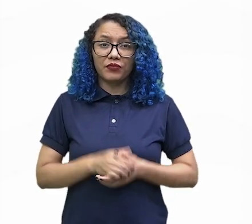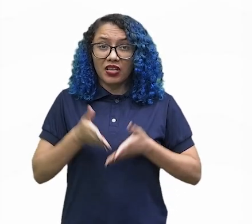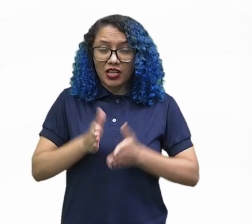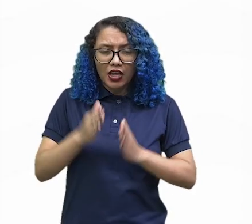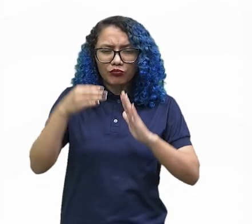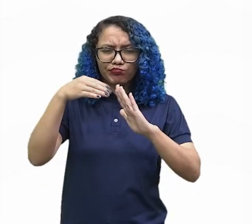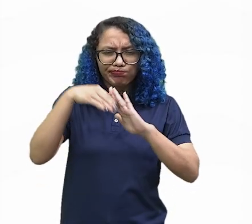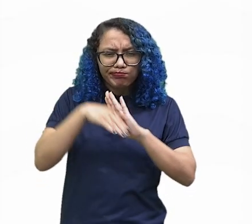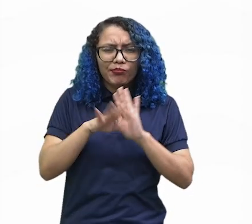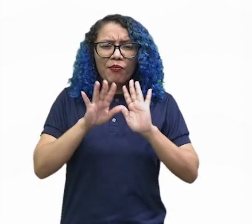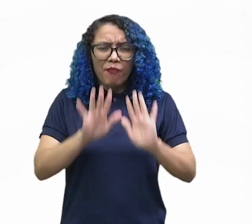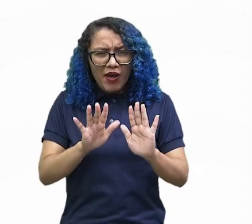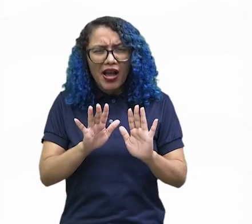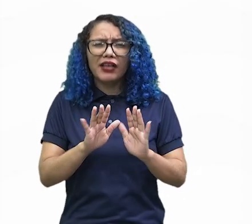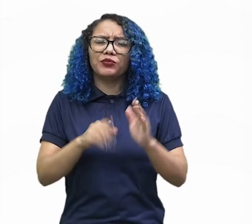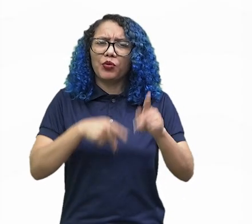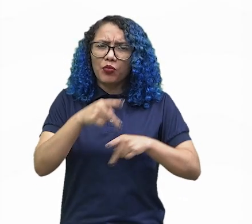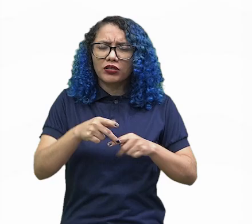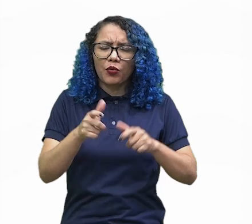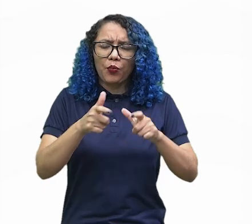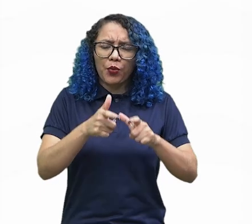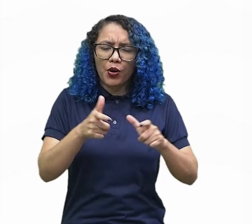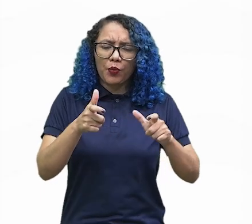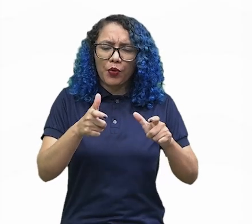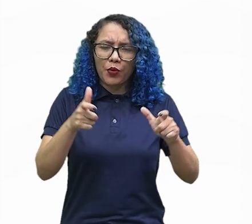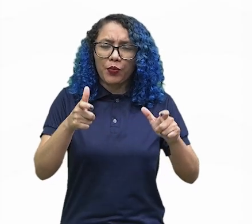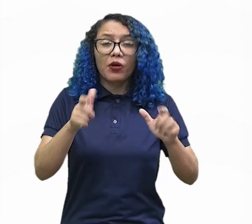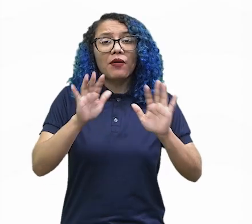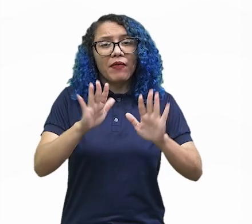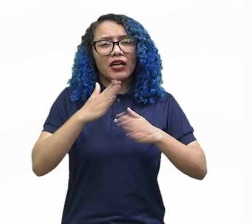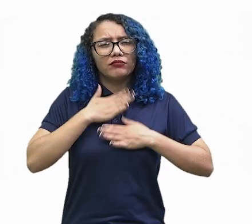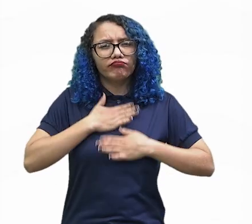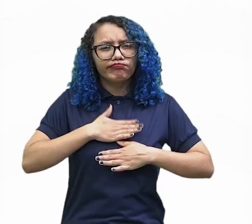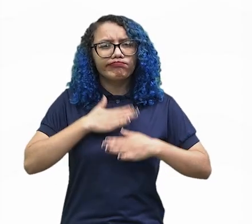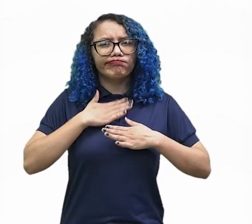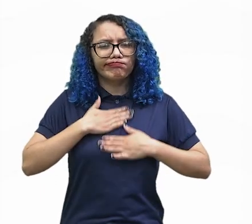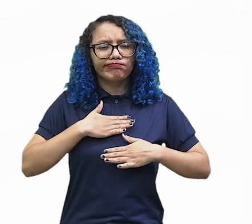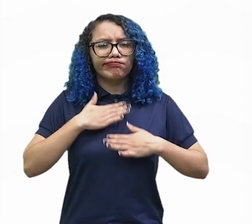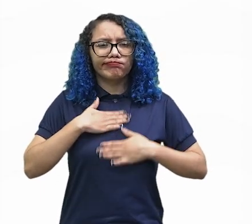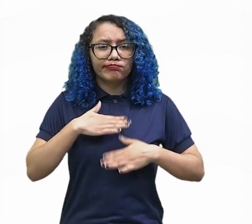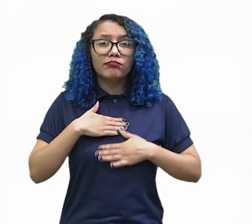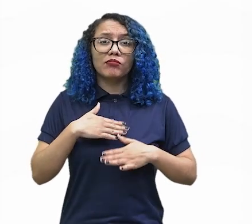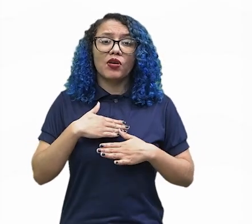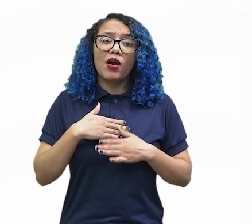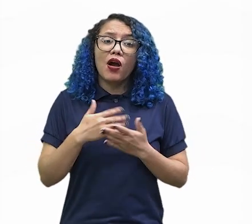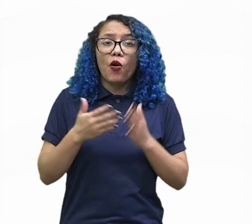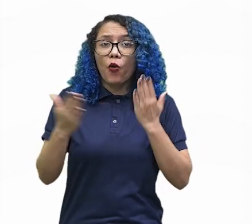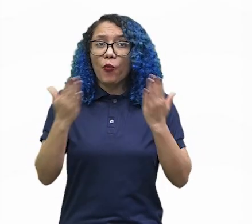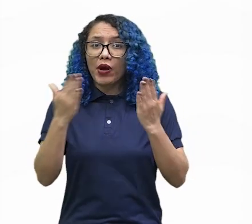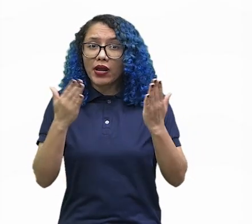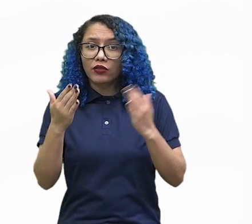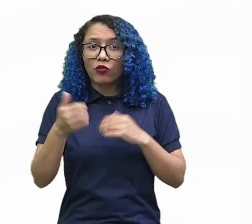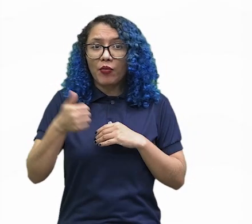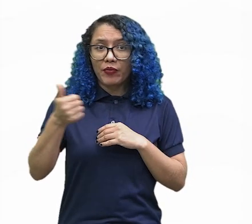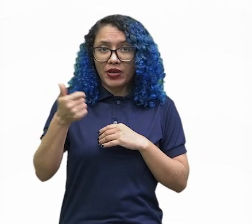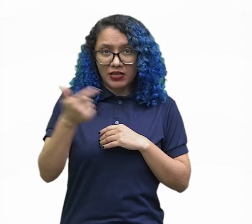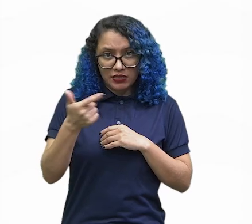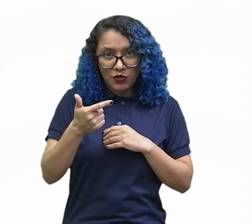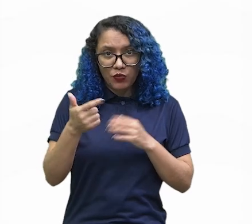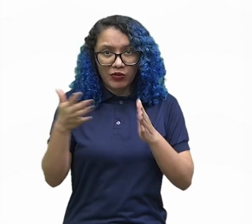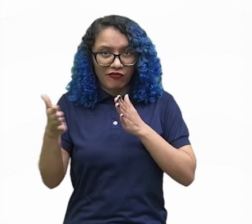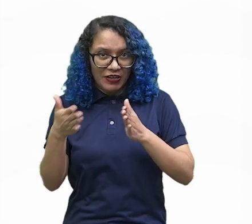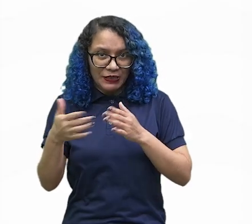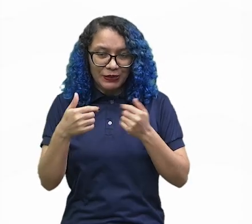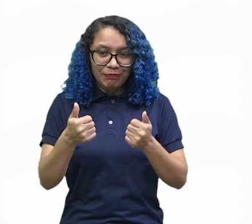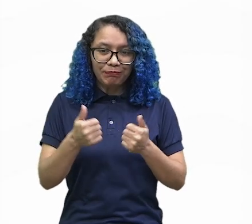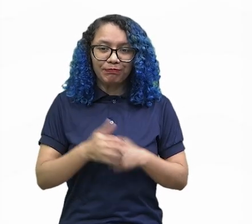continua crescendo, mas em ritmo bem menor do que a primeira fase, do que a segunda fase, né? E também nós